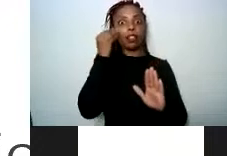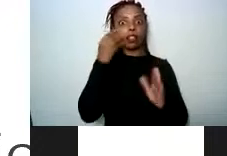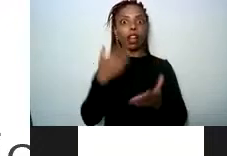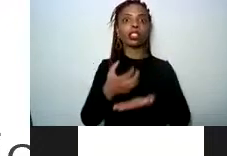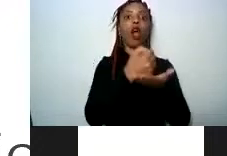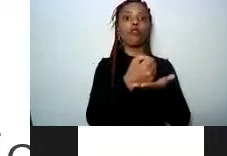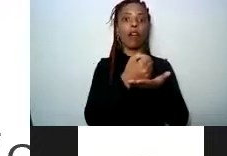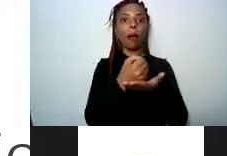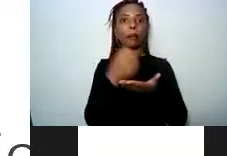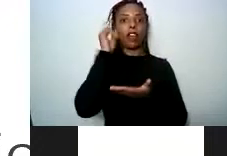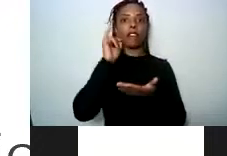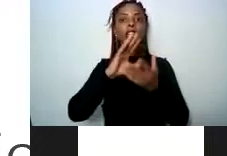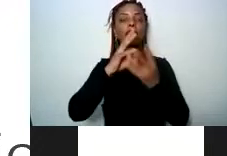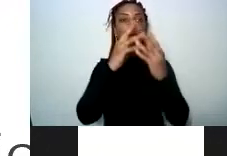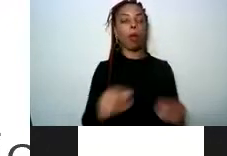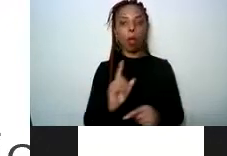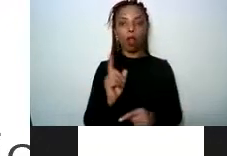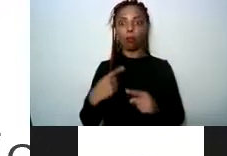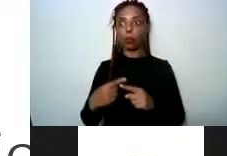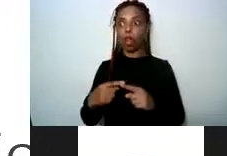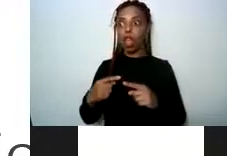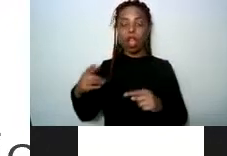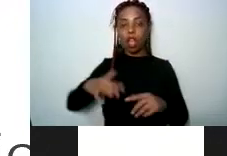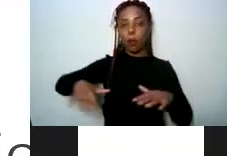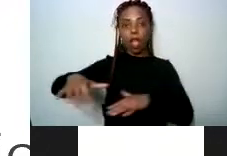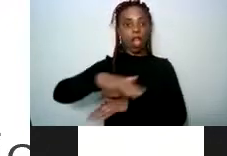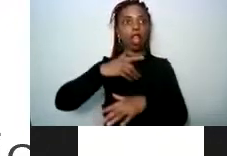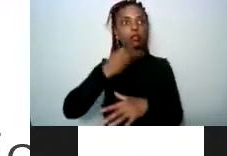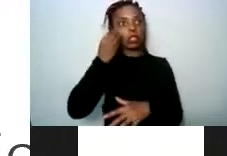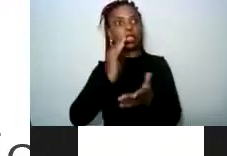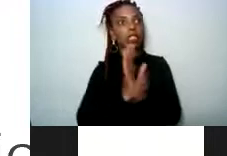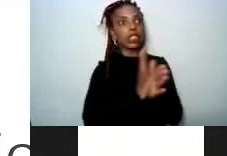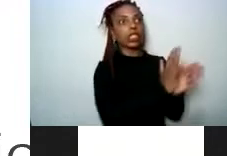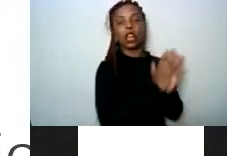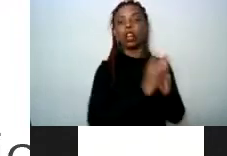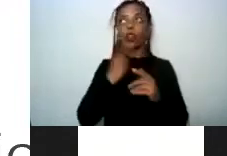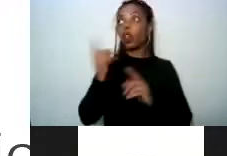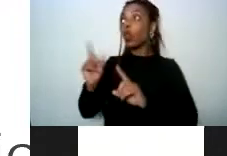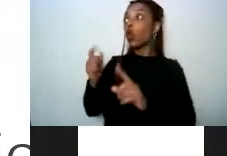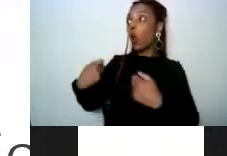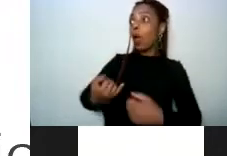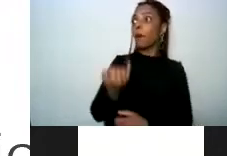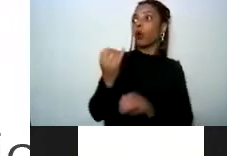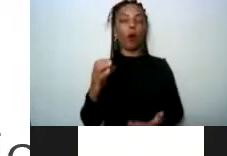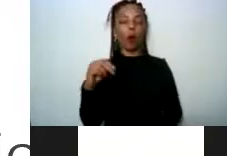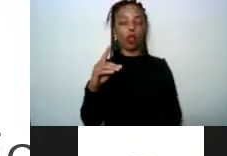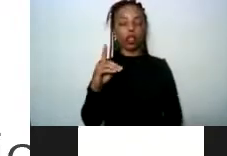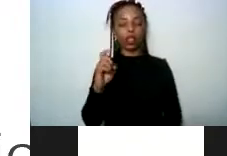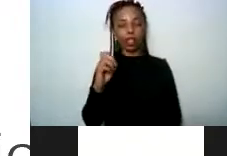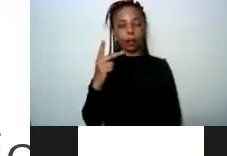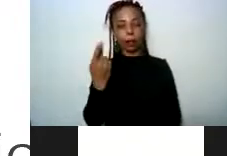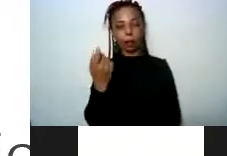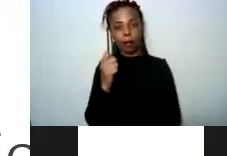frente à atuação desenfreada do mercado então é nesse contexto que acontece o tombamento pelo Condefat e